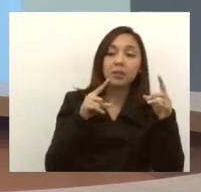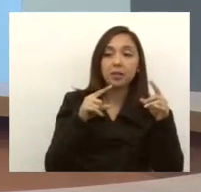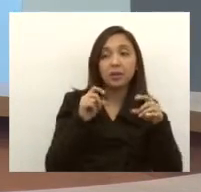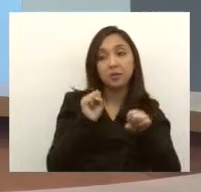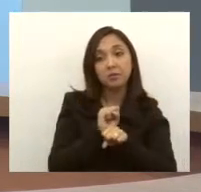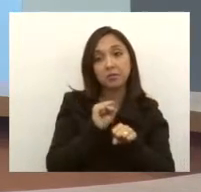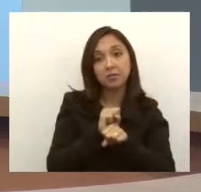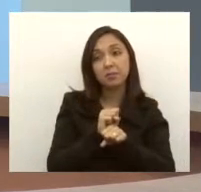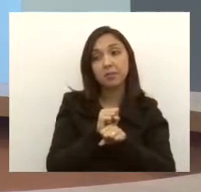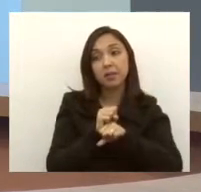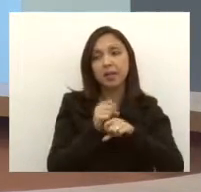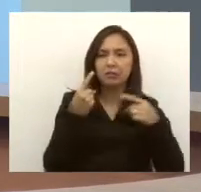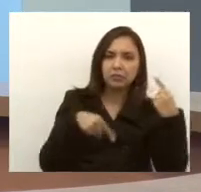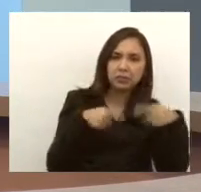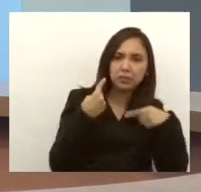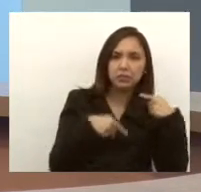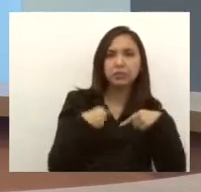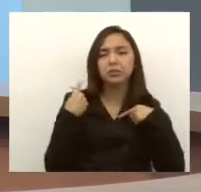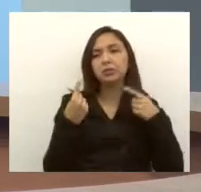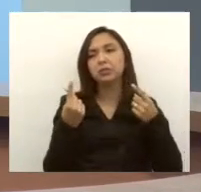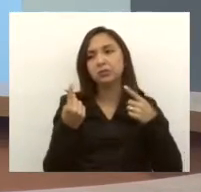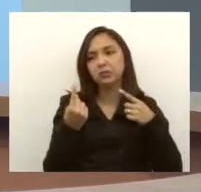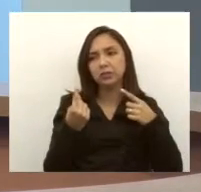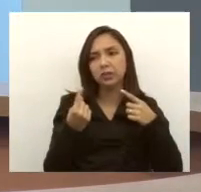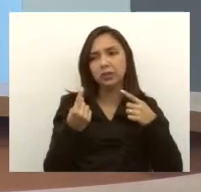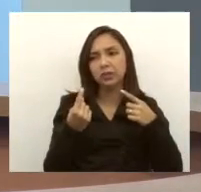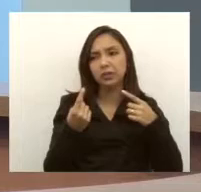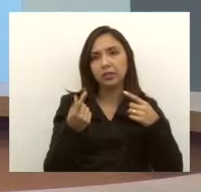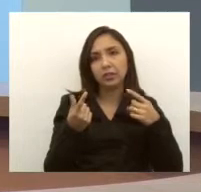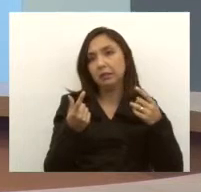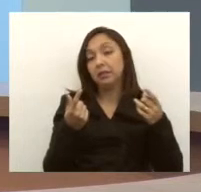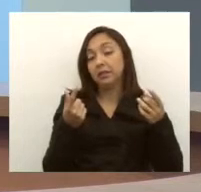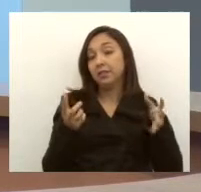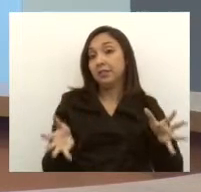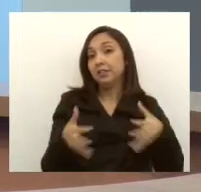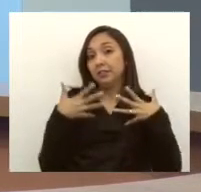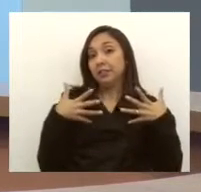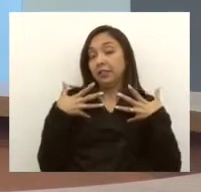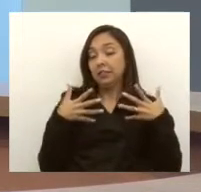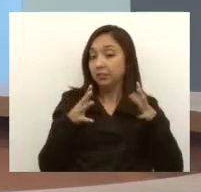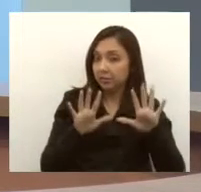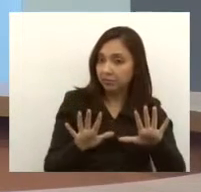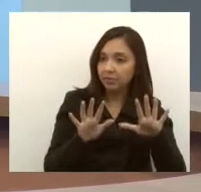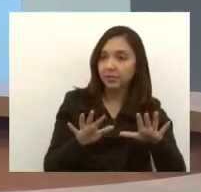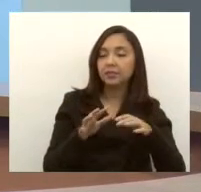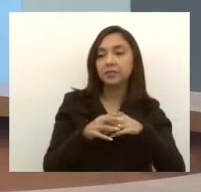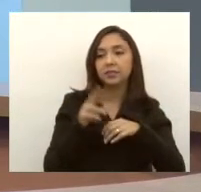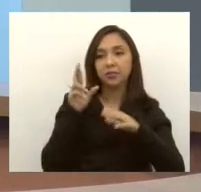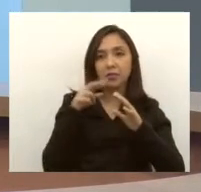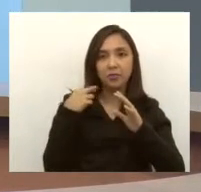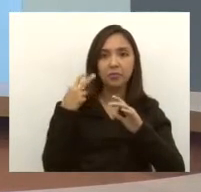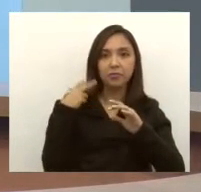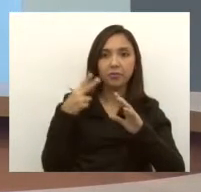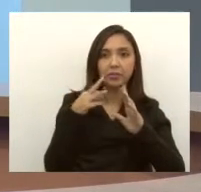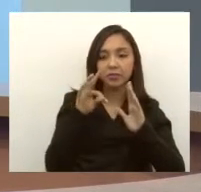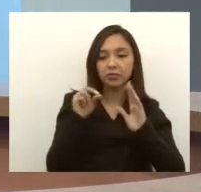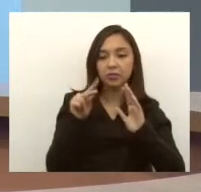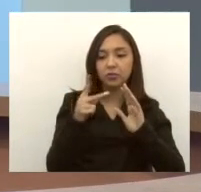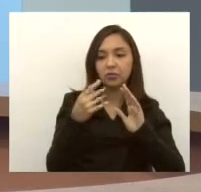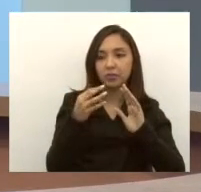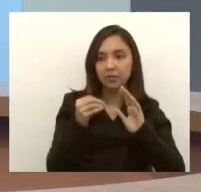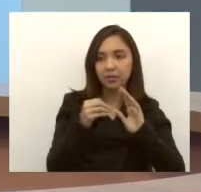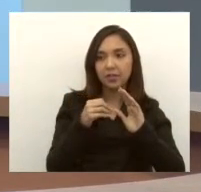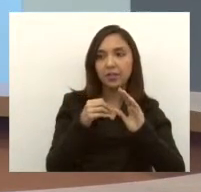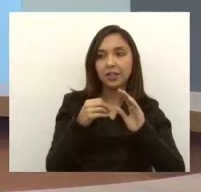espero que não seja tão discutido e tão acalorado o debate como fora agora o requerimento do vereador Toninho Magalhães, que eu acho